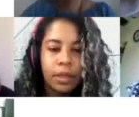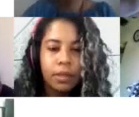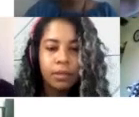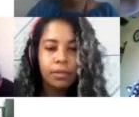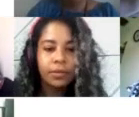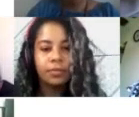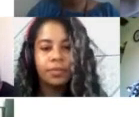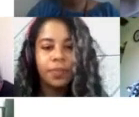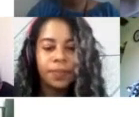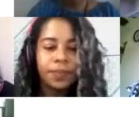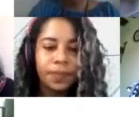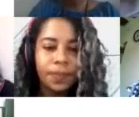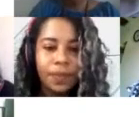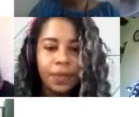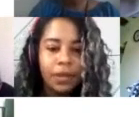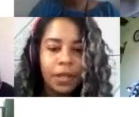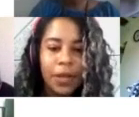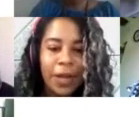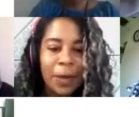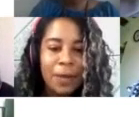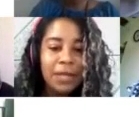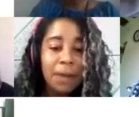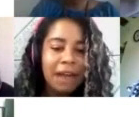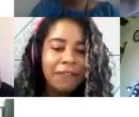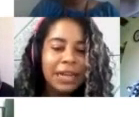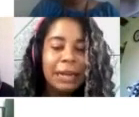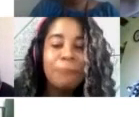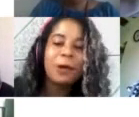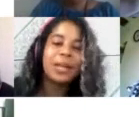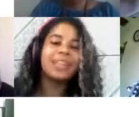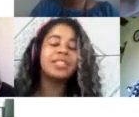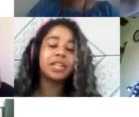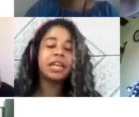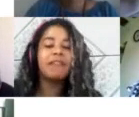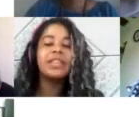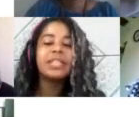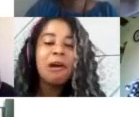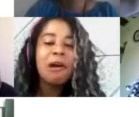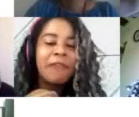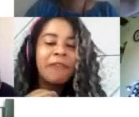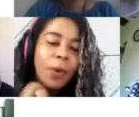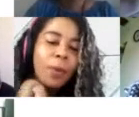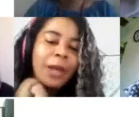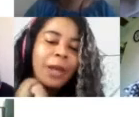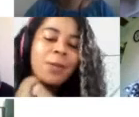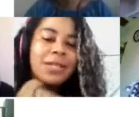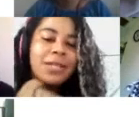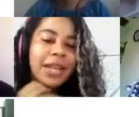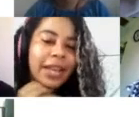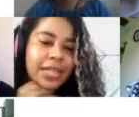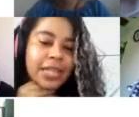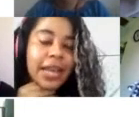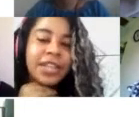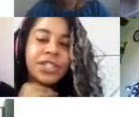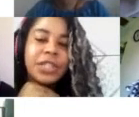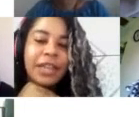Ok, eu passo a palavra, né, para a colega Diane, que ela vai estar falando um pouco